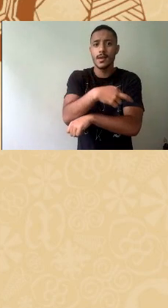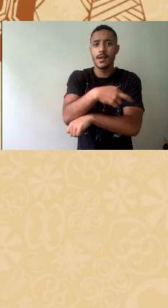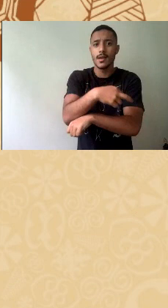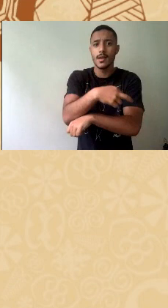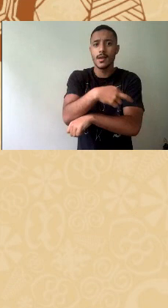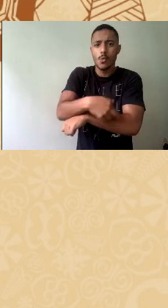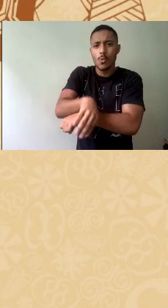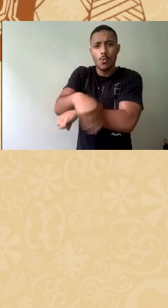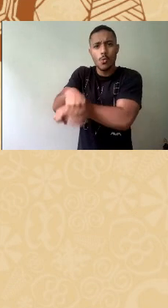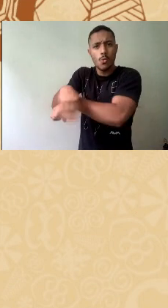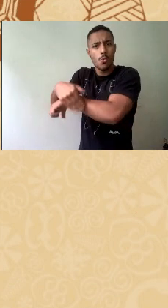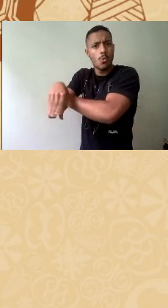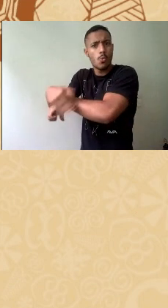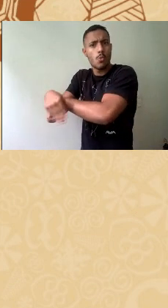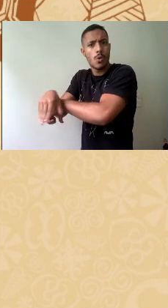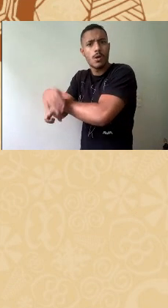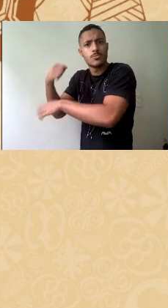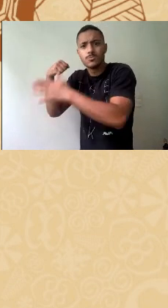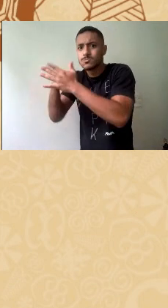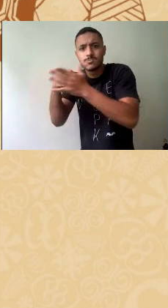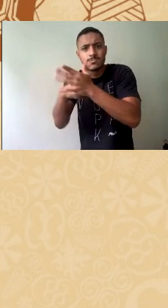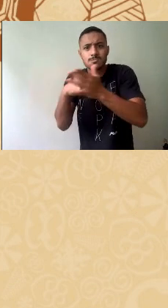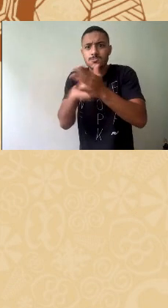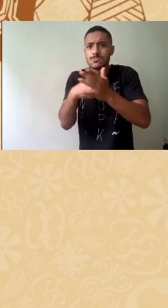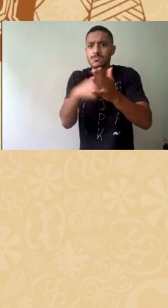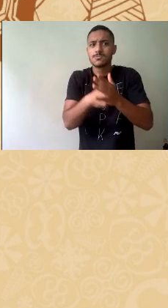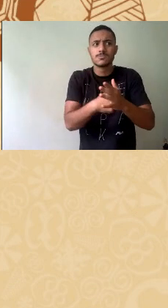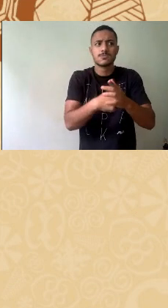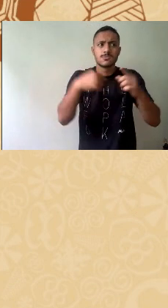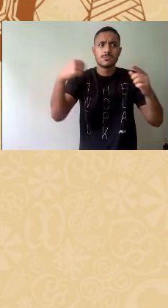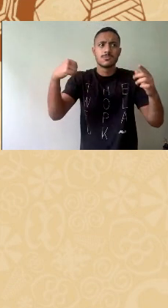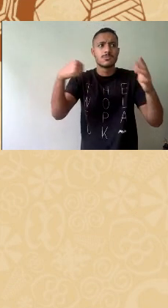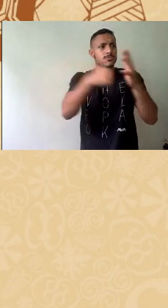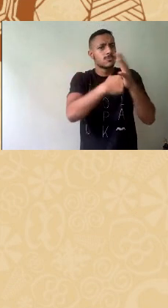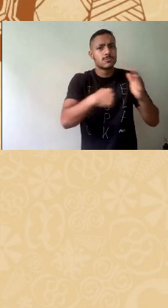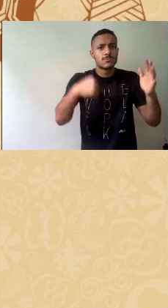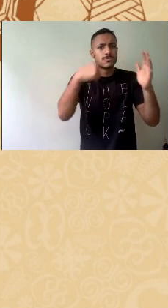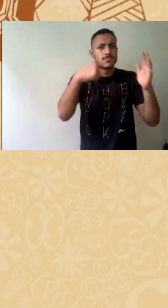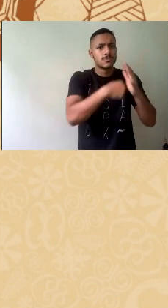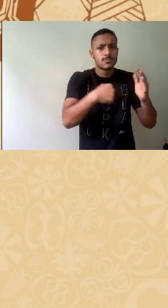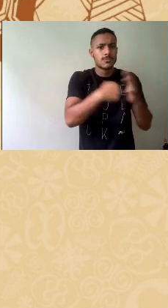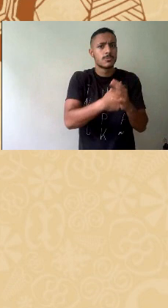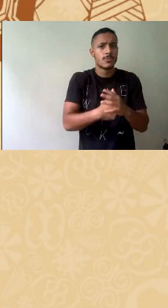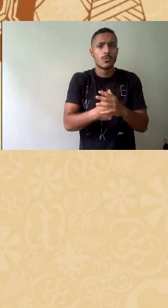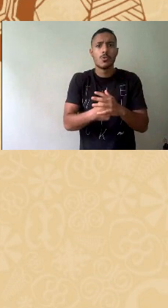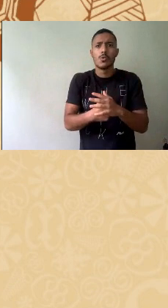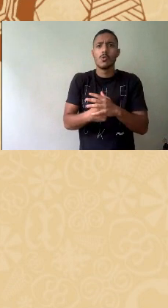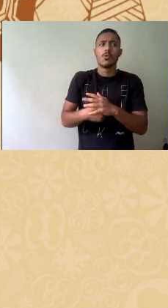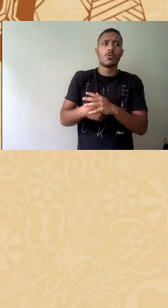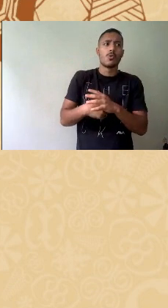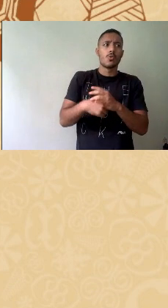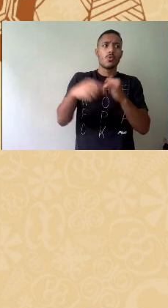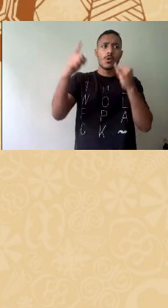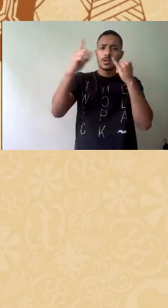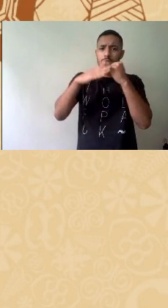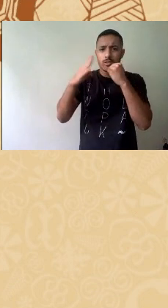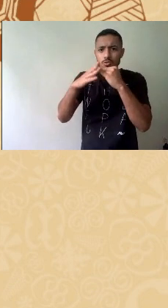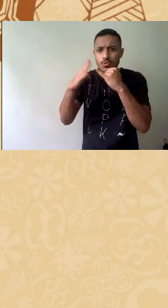a gente precisa fazer um enfrentamento maior, né, com essas instituições, né,